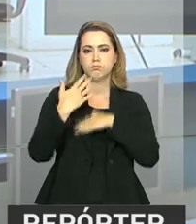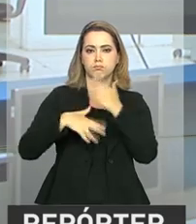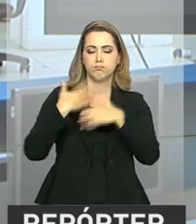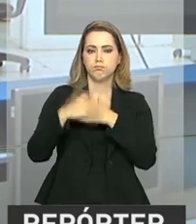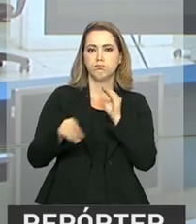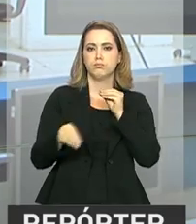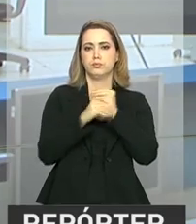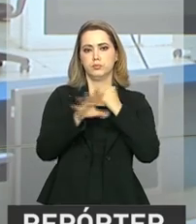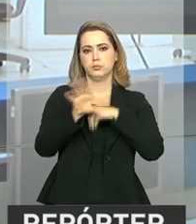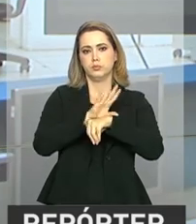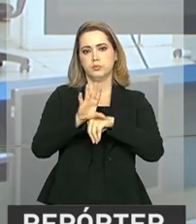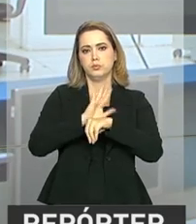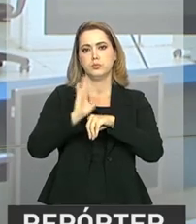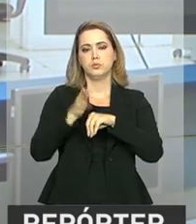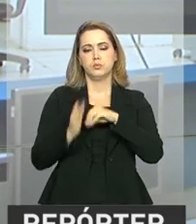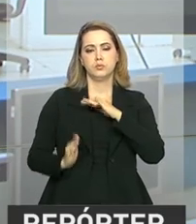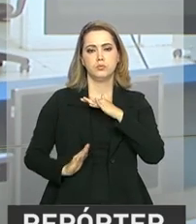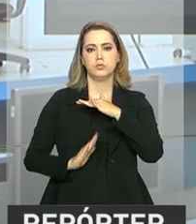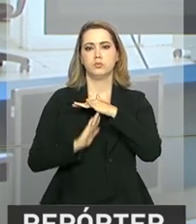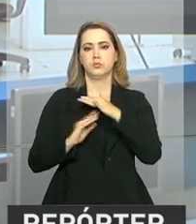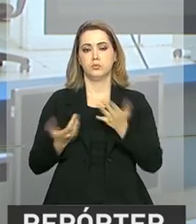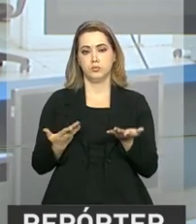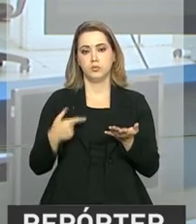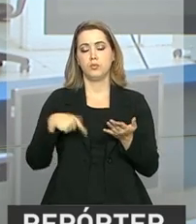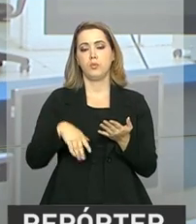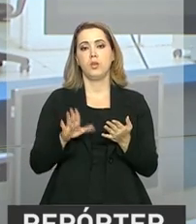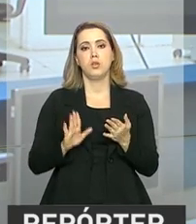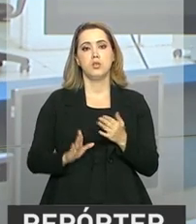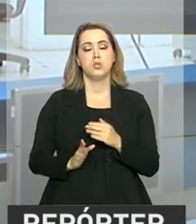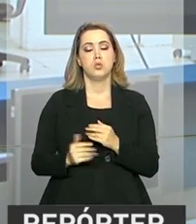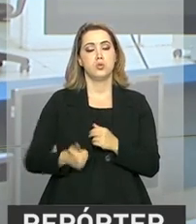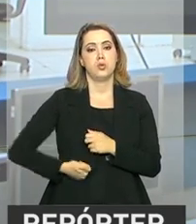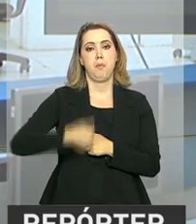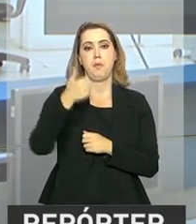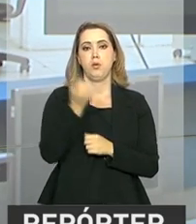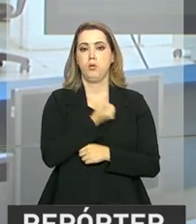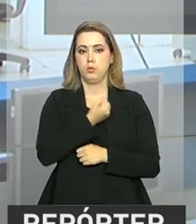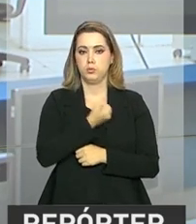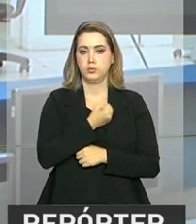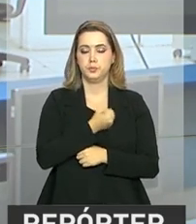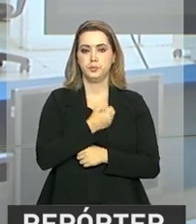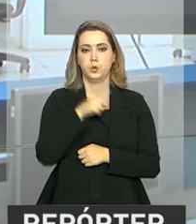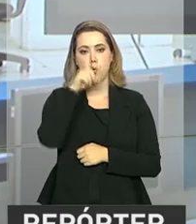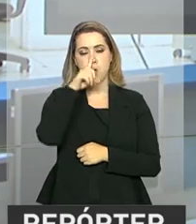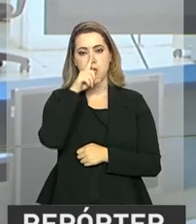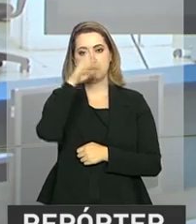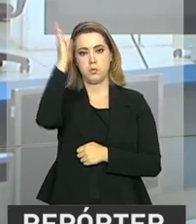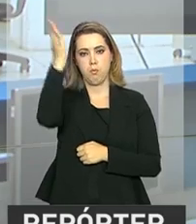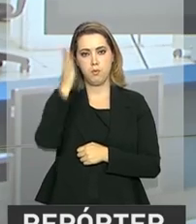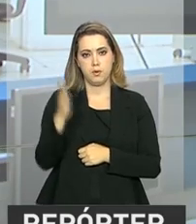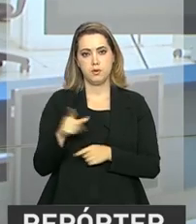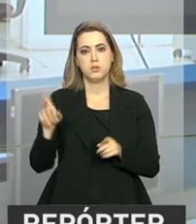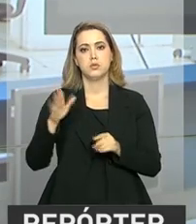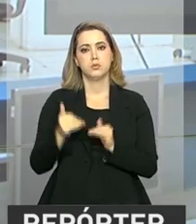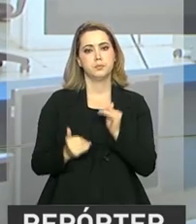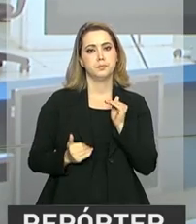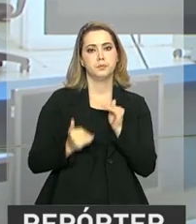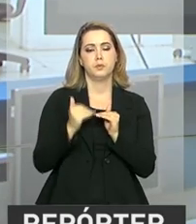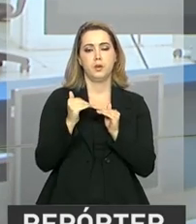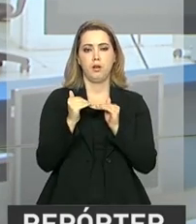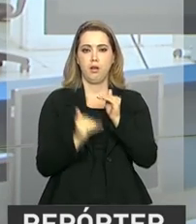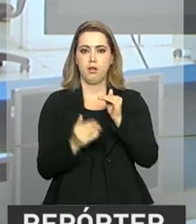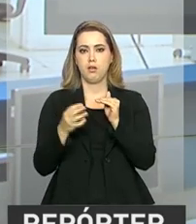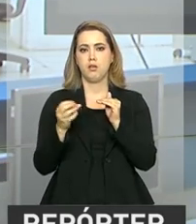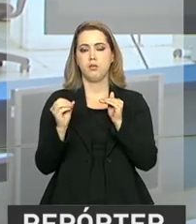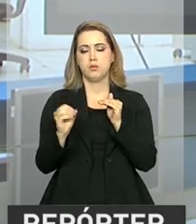os indicadores econômicos melhorarem. O risco Brasil, por exemplo, caiu mais de 26% desde o anúncio da proposta dos